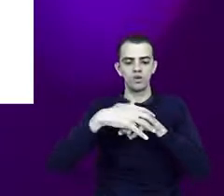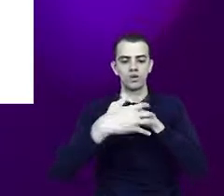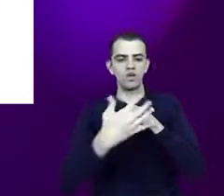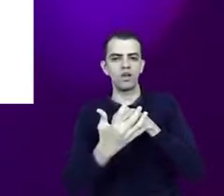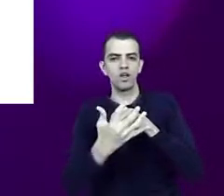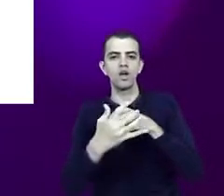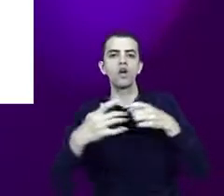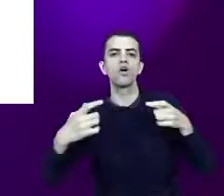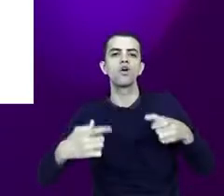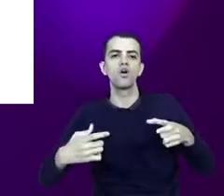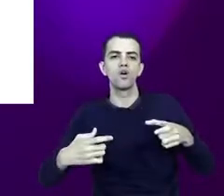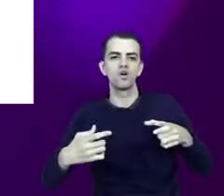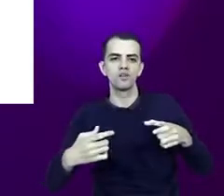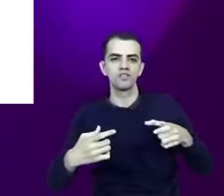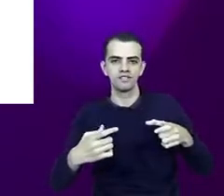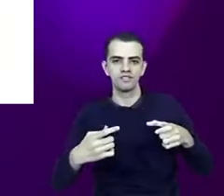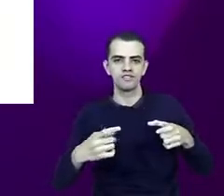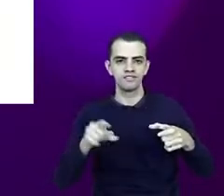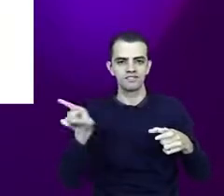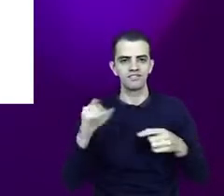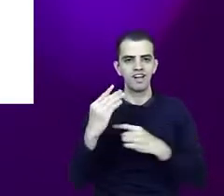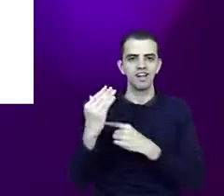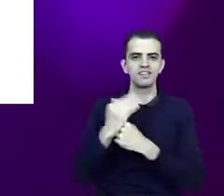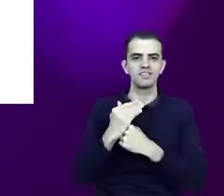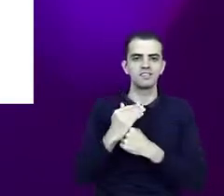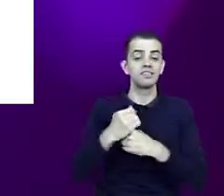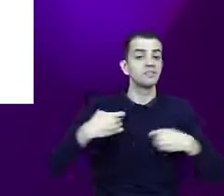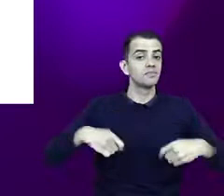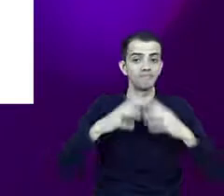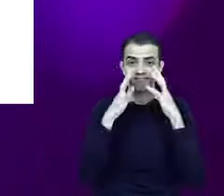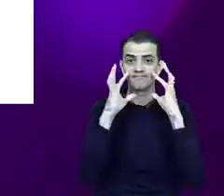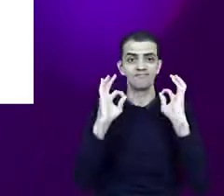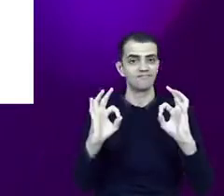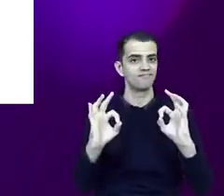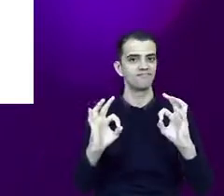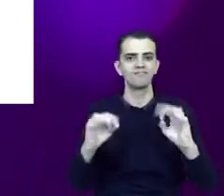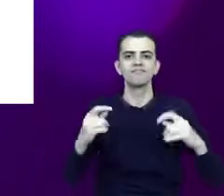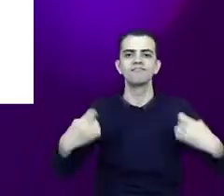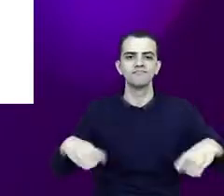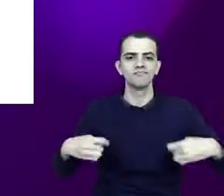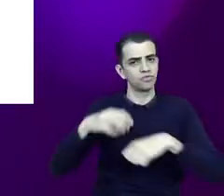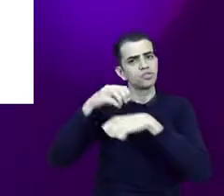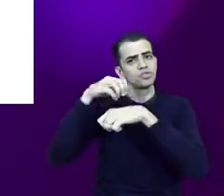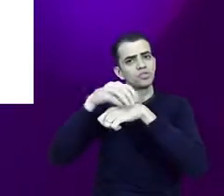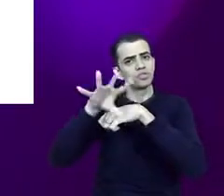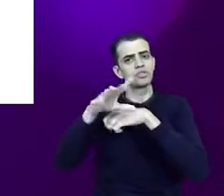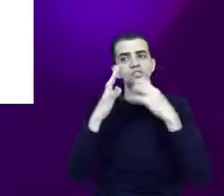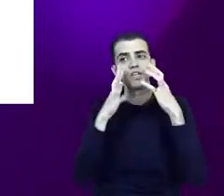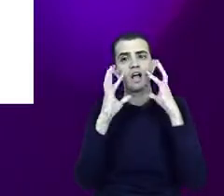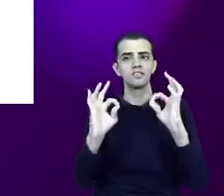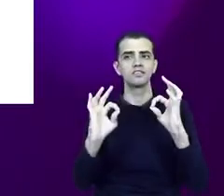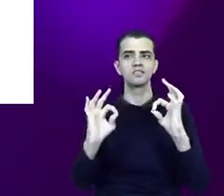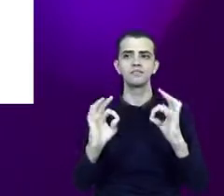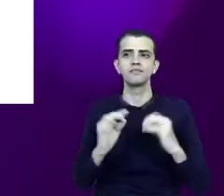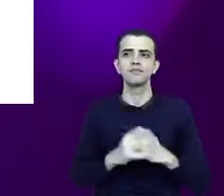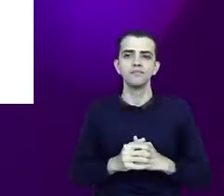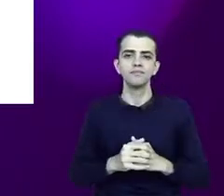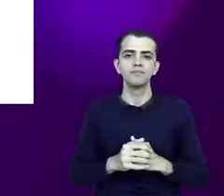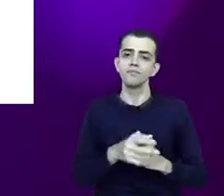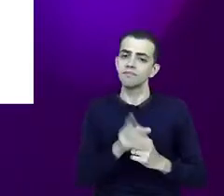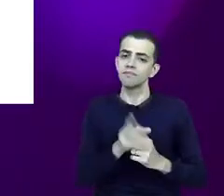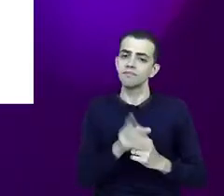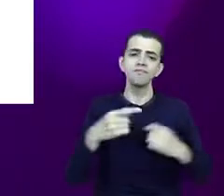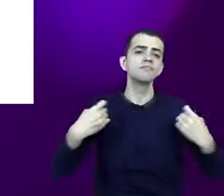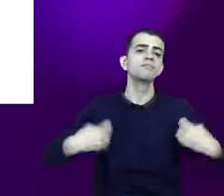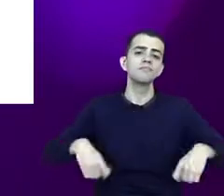gente sempre esteja muito atento a isso. Como o Oswaldo mesmo já falou, a gente sempre